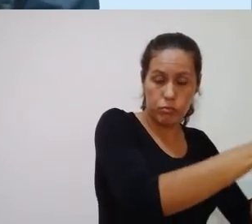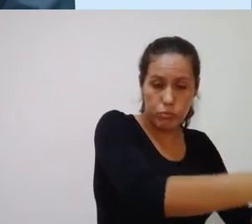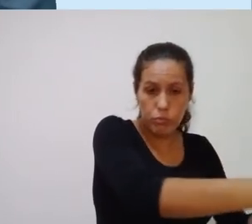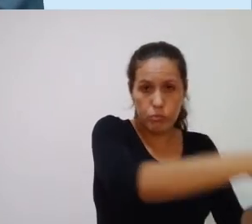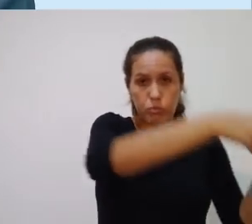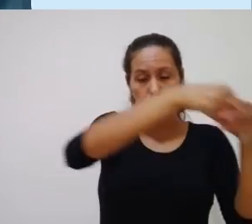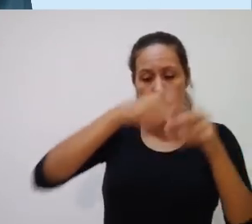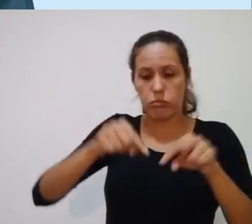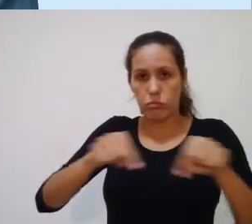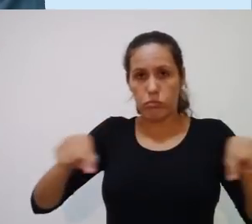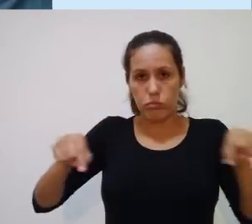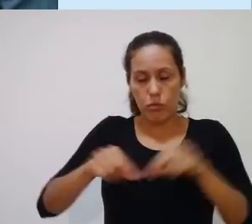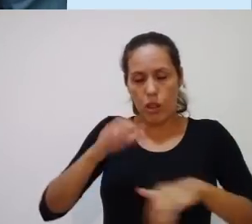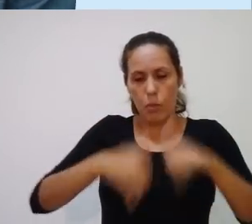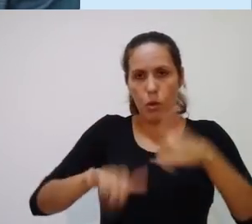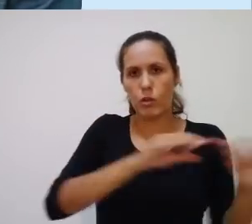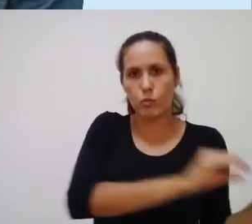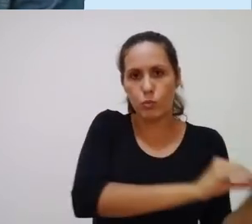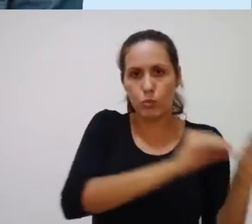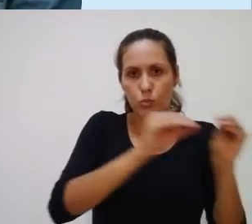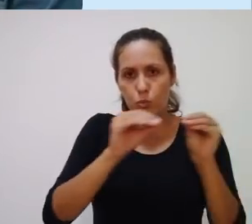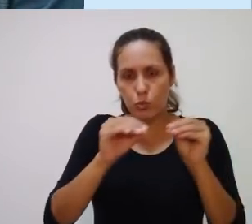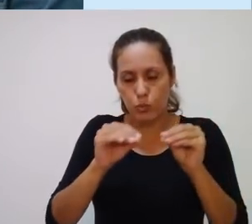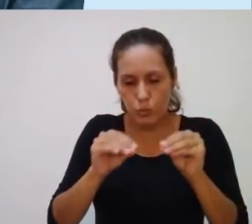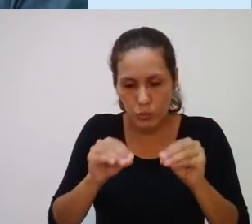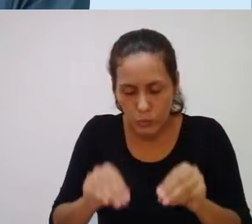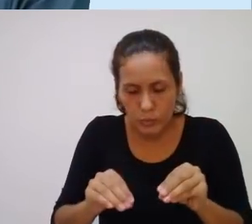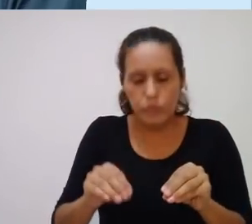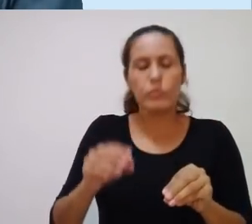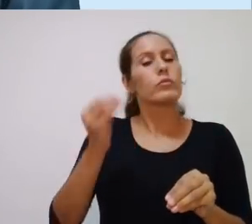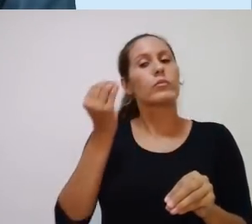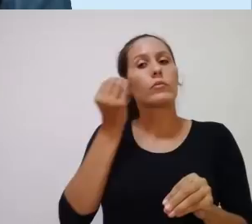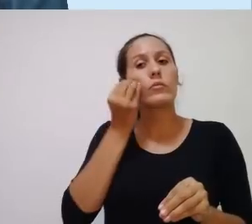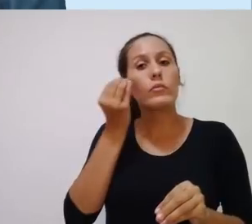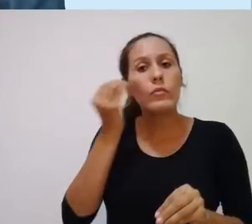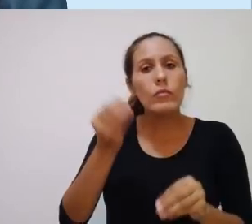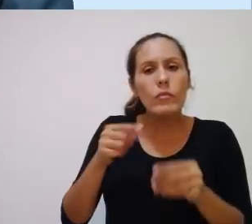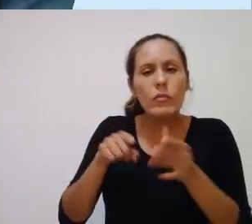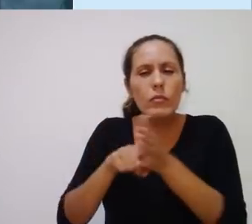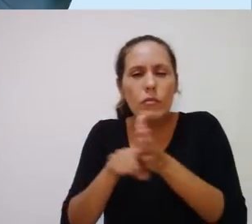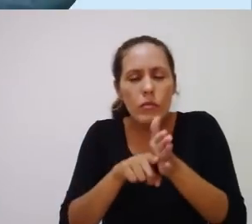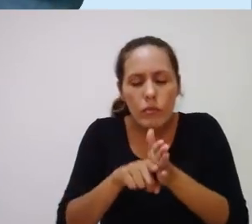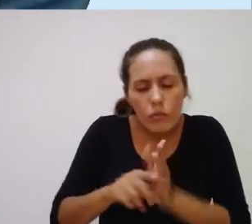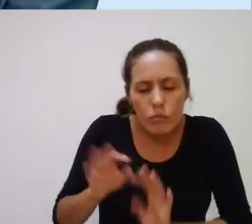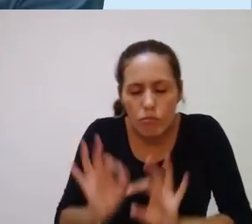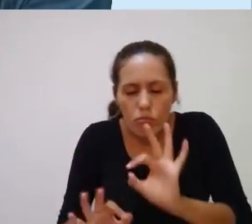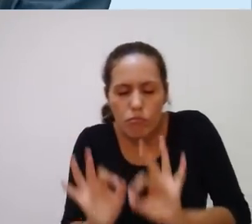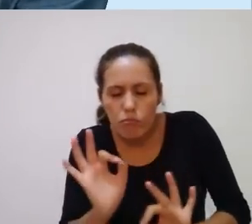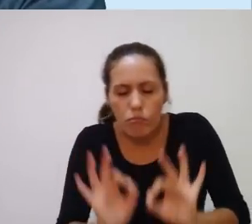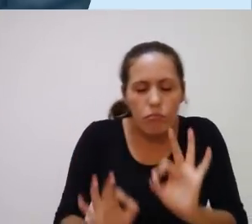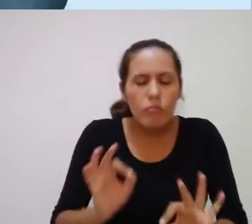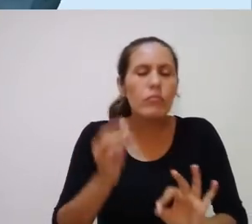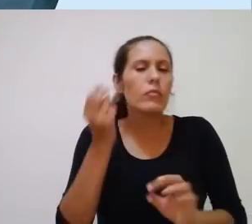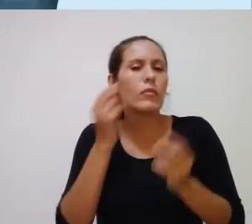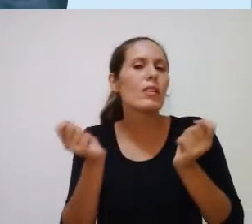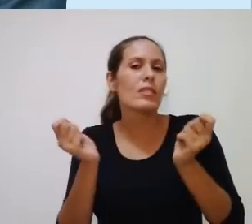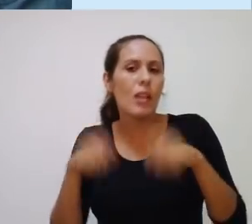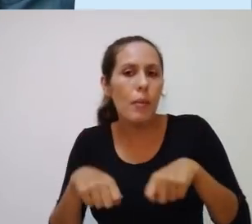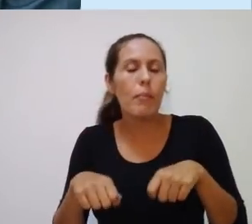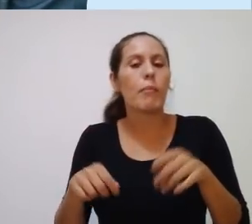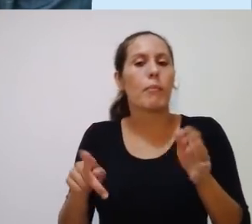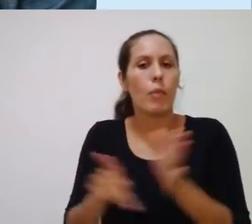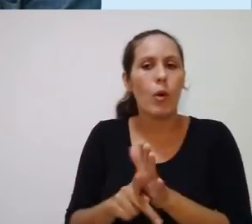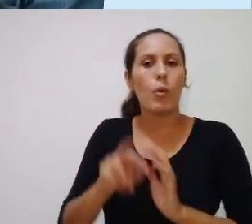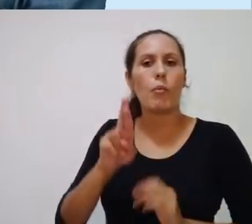fazer um tratamento das amostras, certo. E depois verificar se existe uma radiação ou não. E se existe,